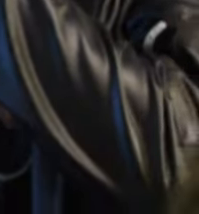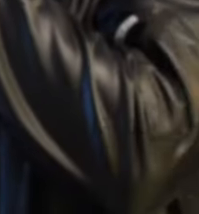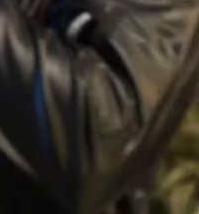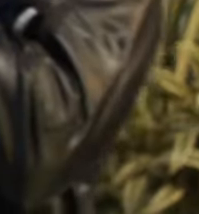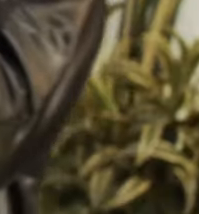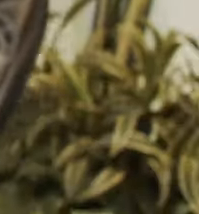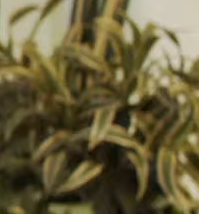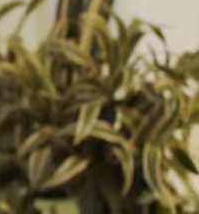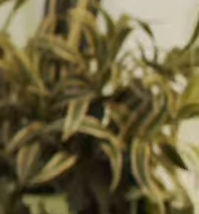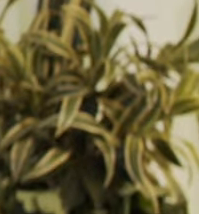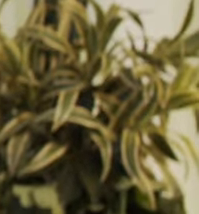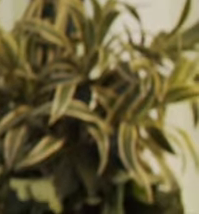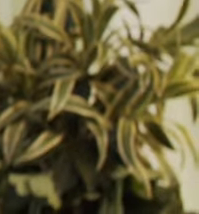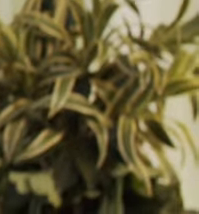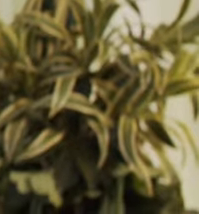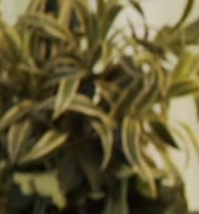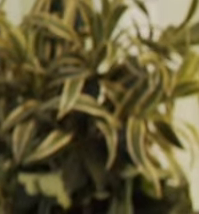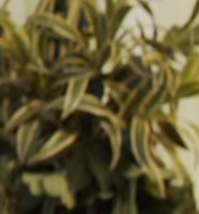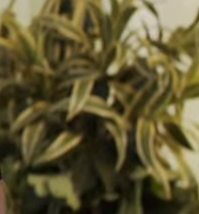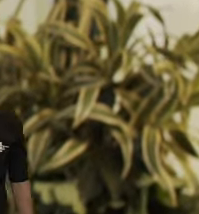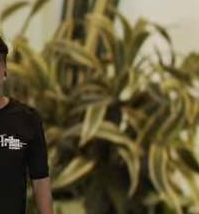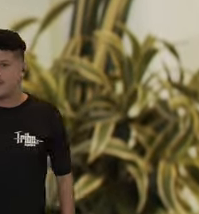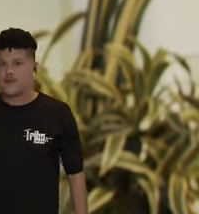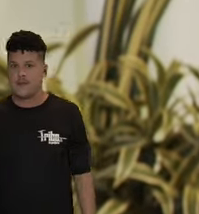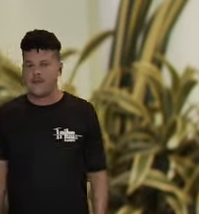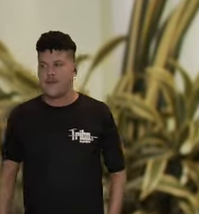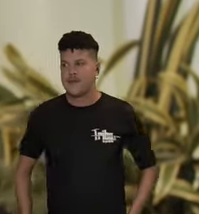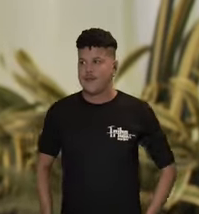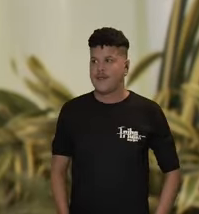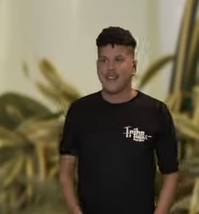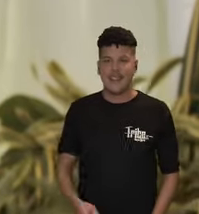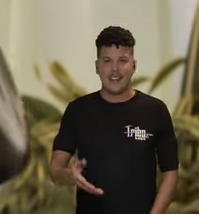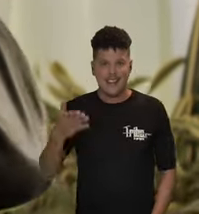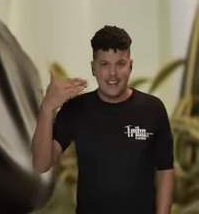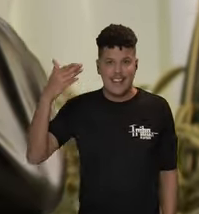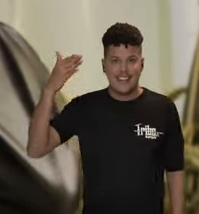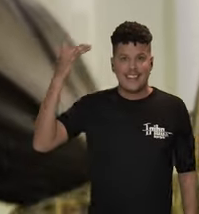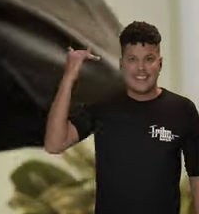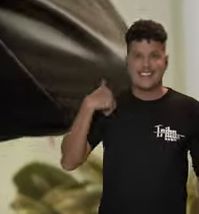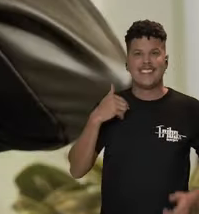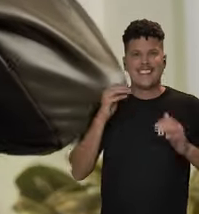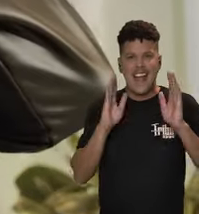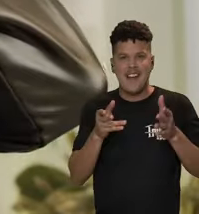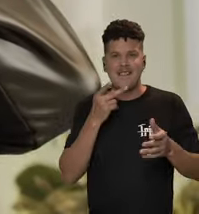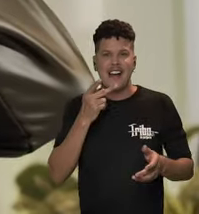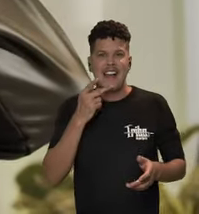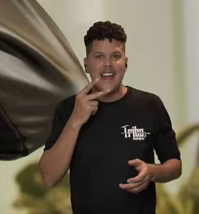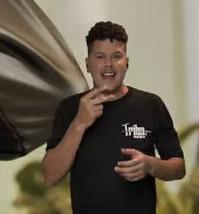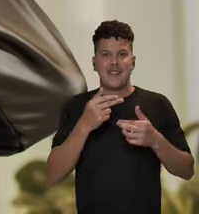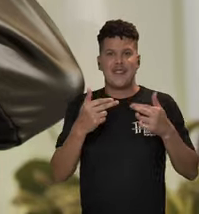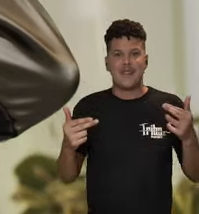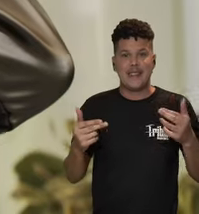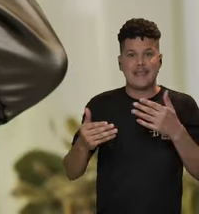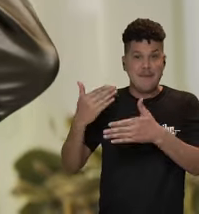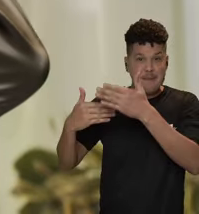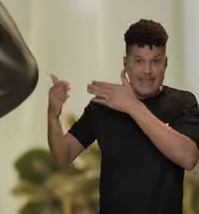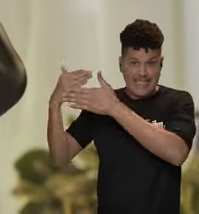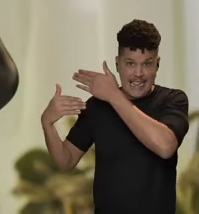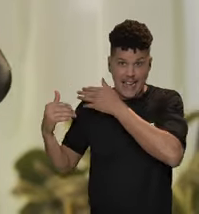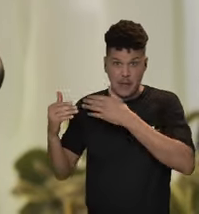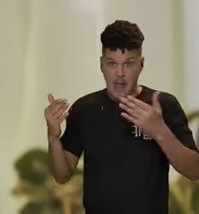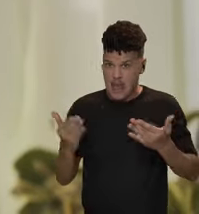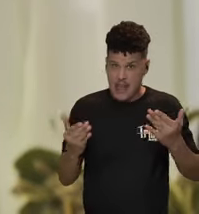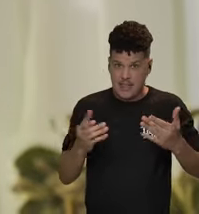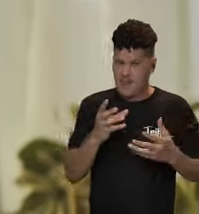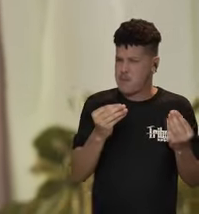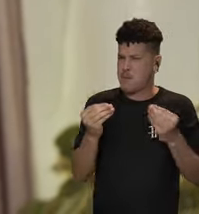escola. Tu lembra, né? Com certeza, eu lembro. Das antigas, mano. Então, já que nós estamos falando de coisa antiga, só que essa aqui não é tão antiga assim,